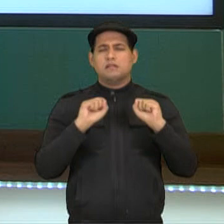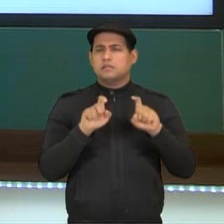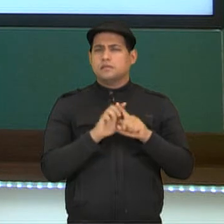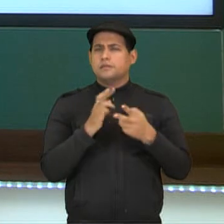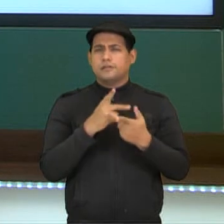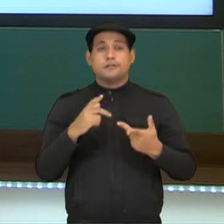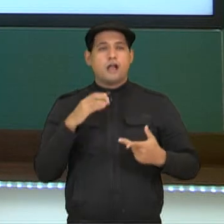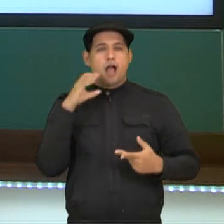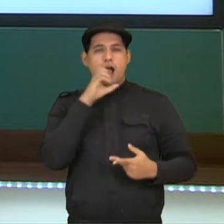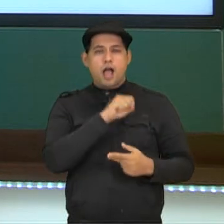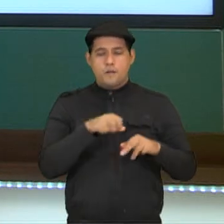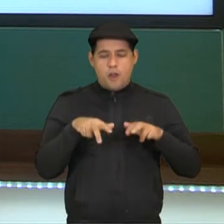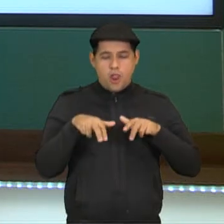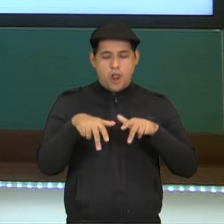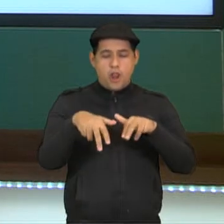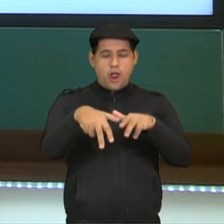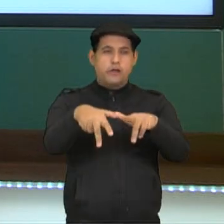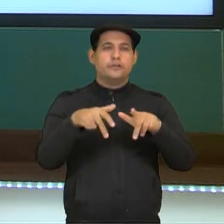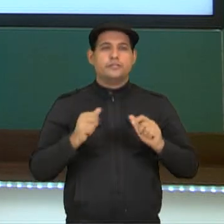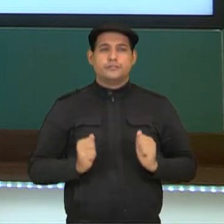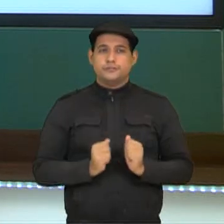também, correm com esse